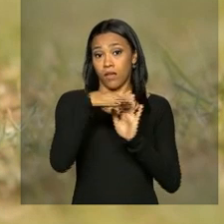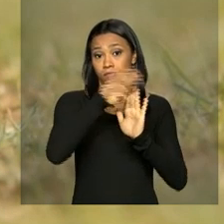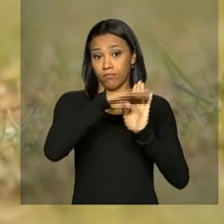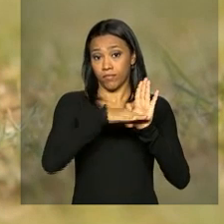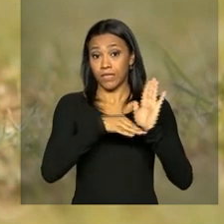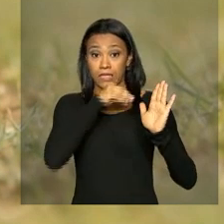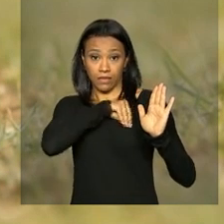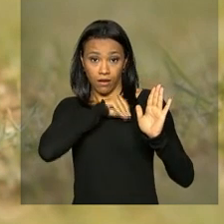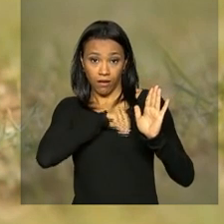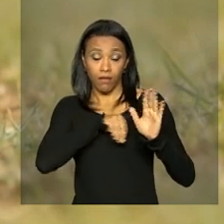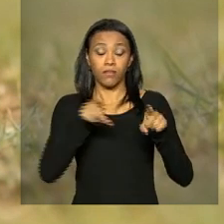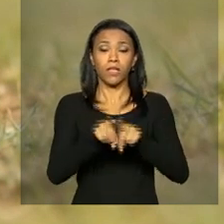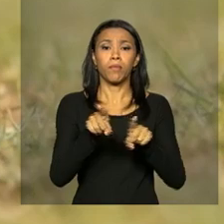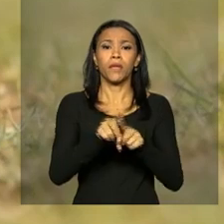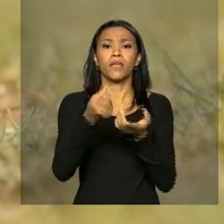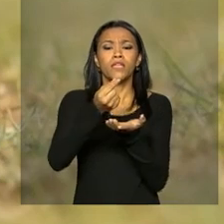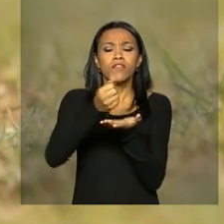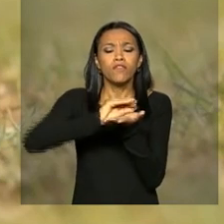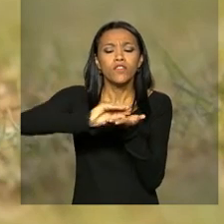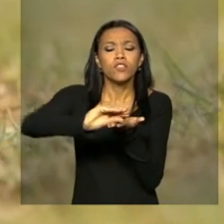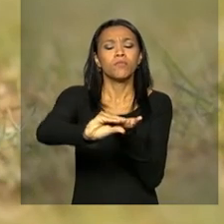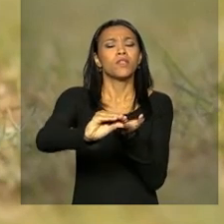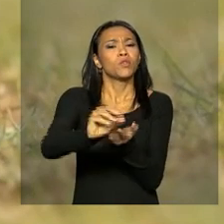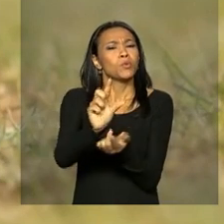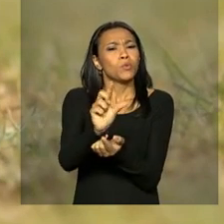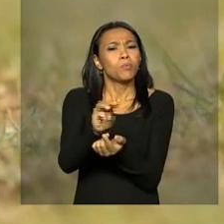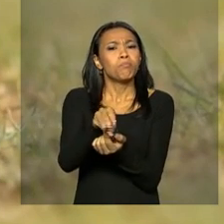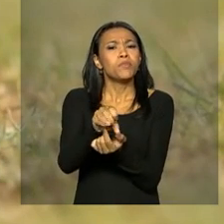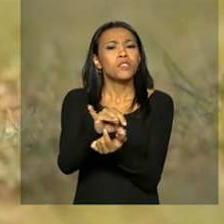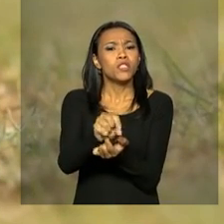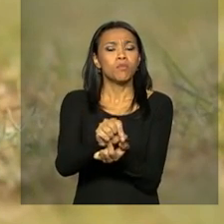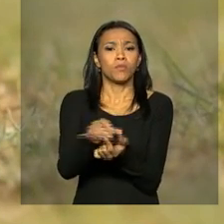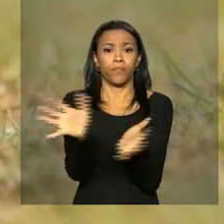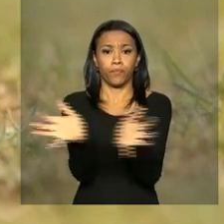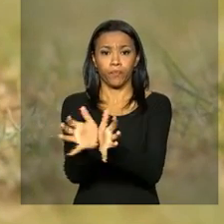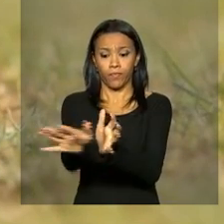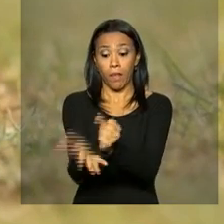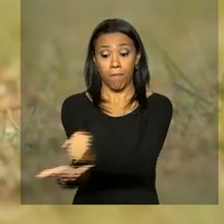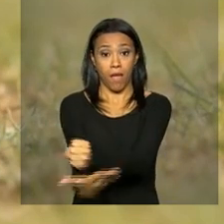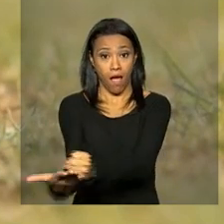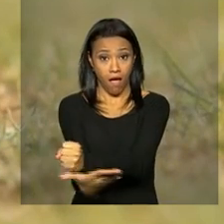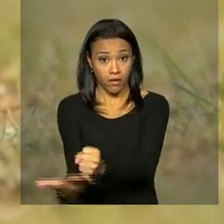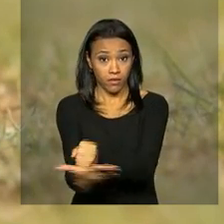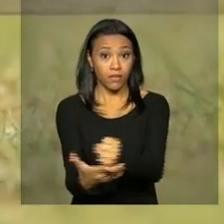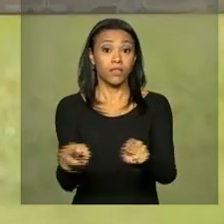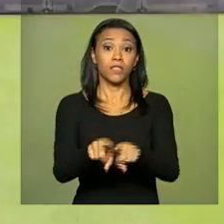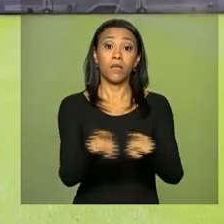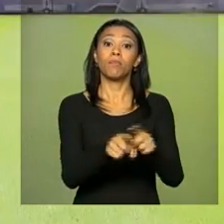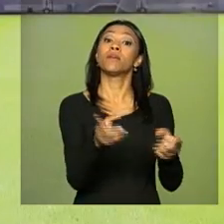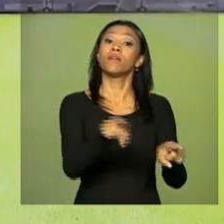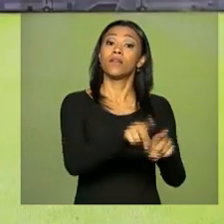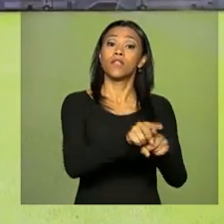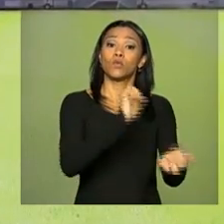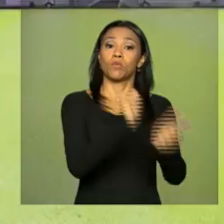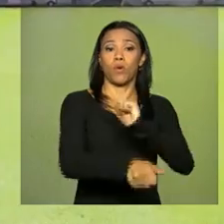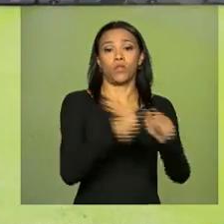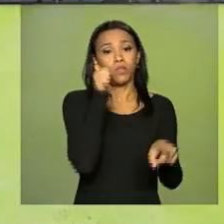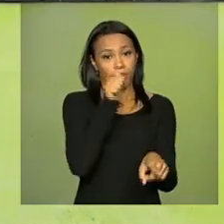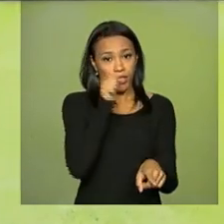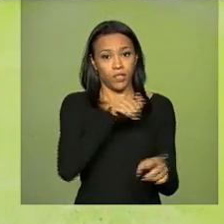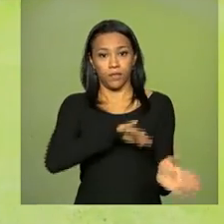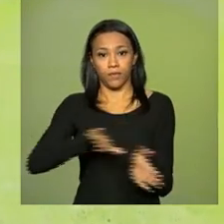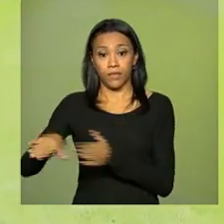imagem e manter investimento mínimo e permanente nas categorias de base e no futebol feminino. A ideia é dar